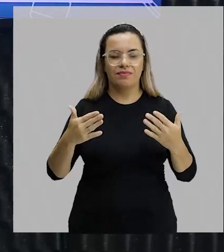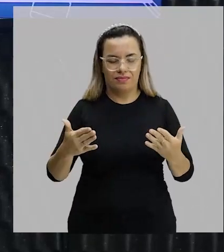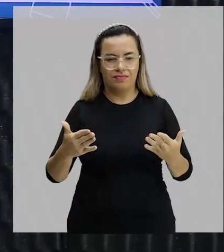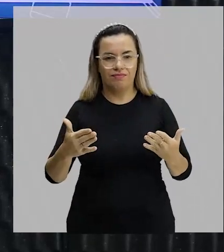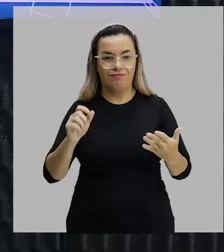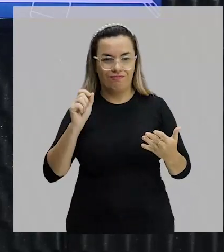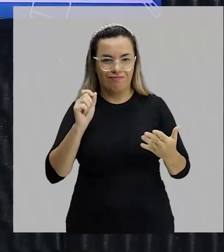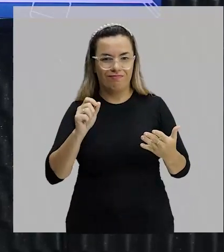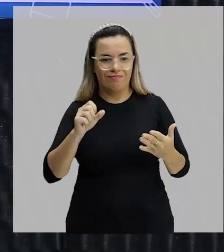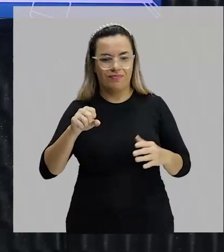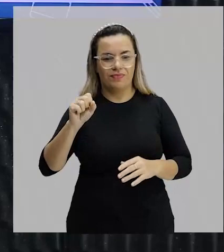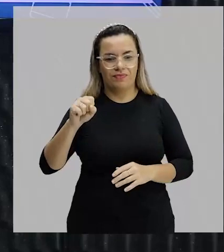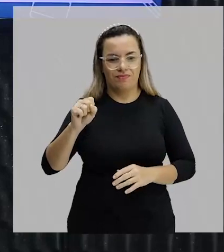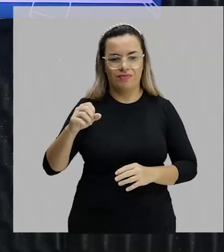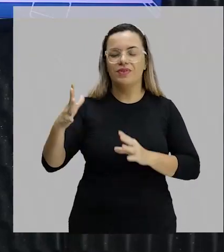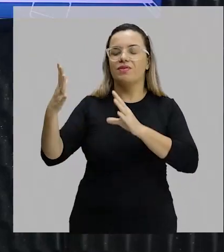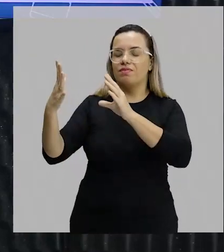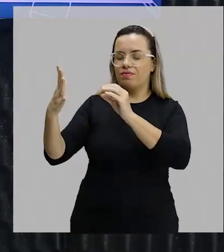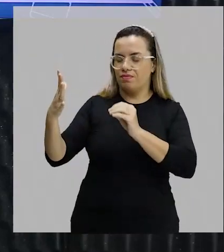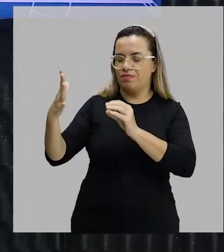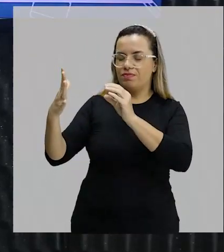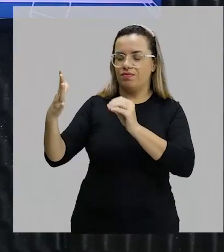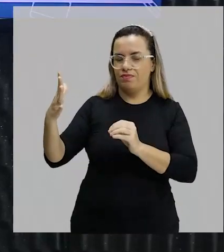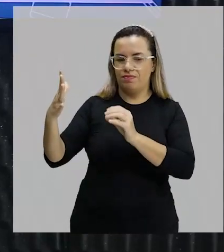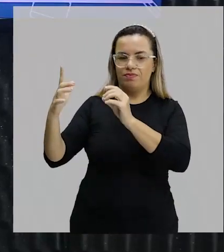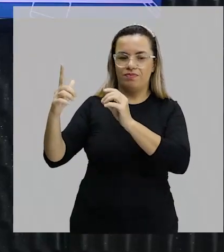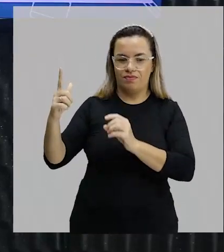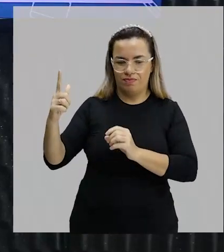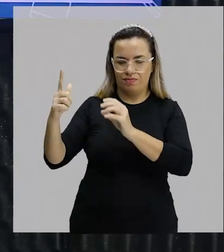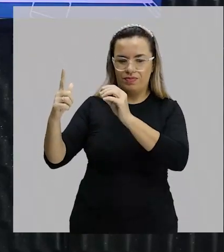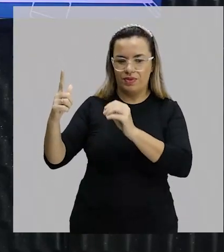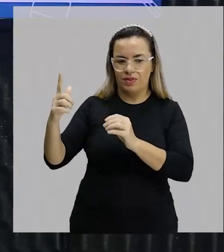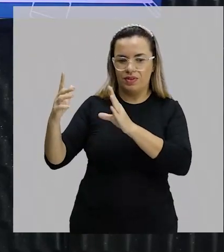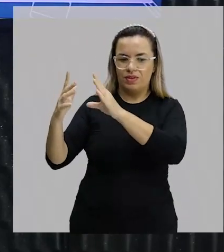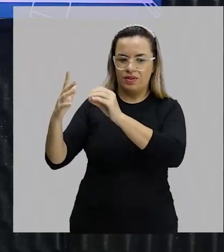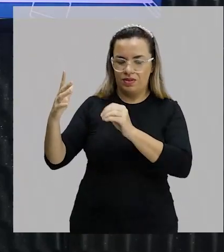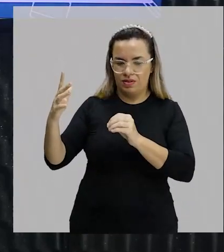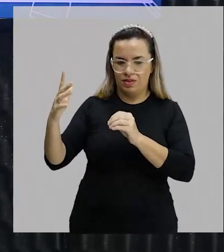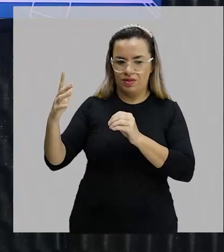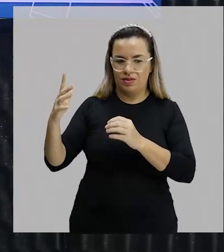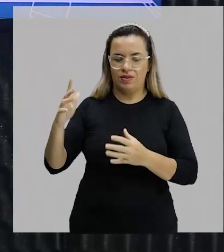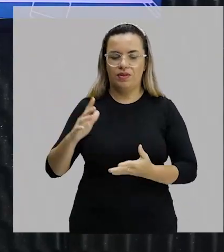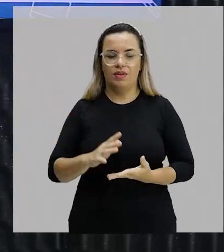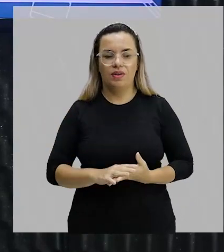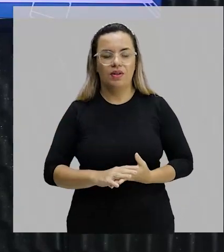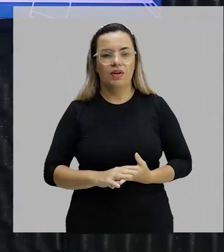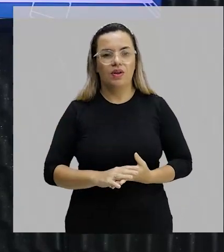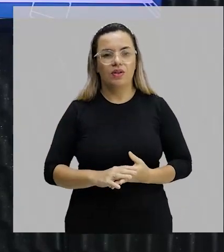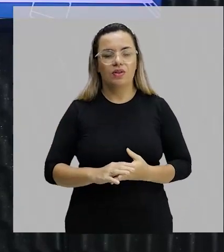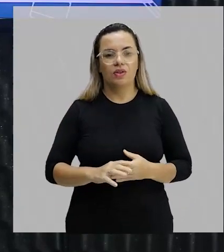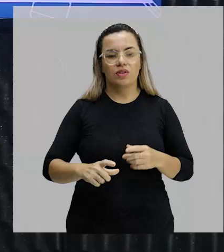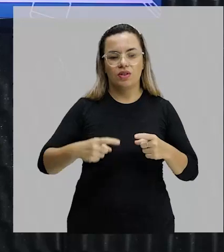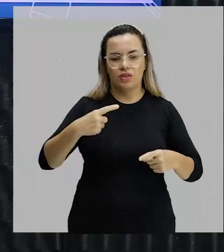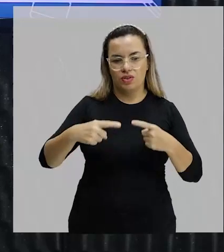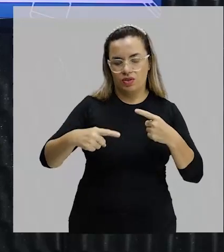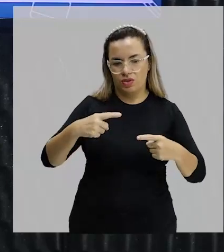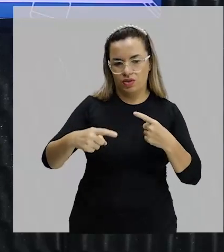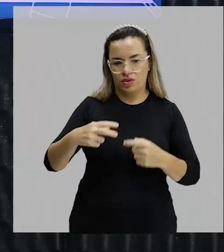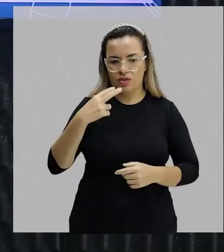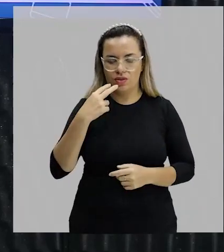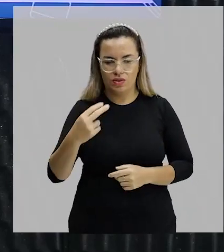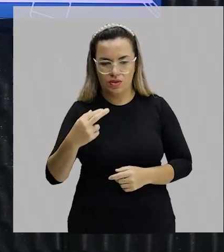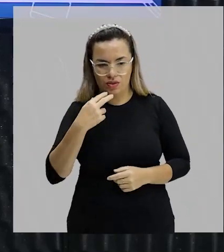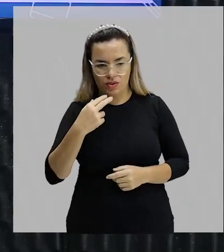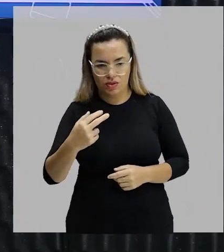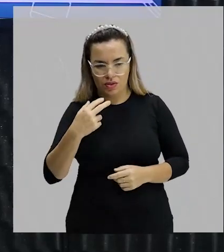vai remendar. O nosso dialeto vai permitindo essas incoerências que ao mesmo tempo são agradáveis porque fazem